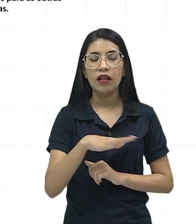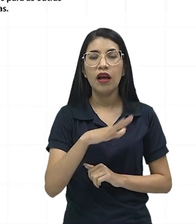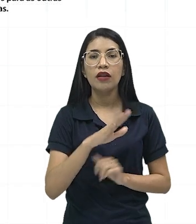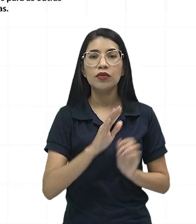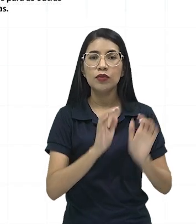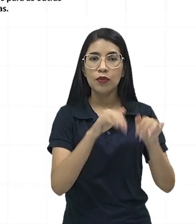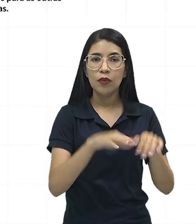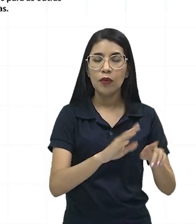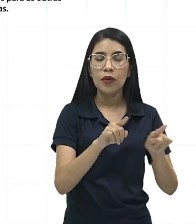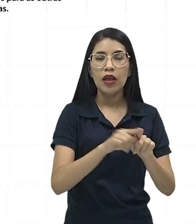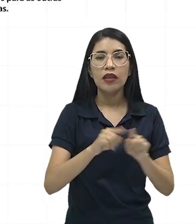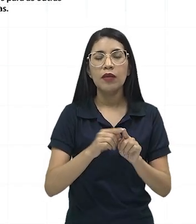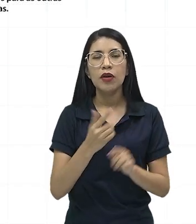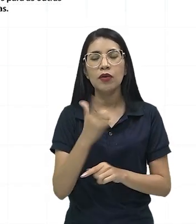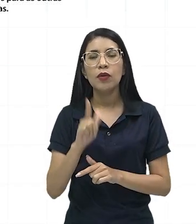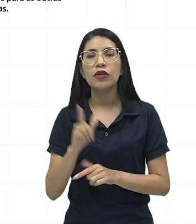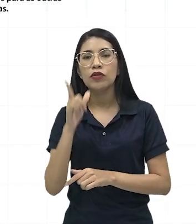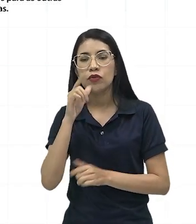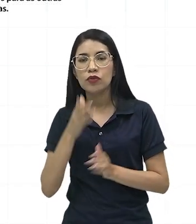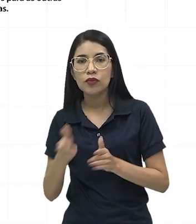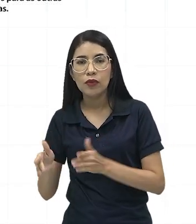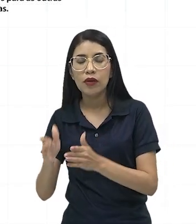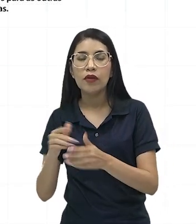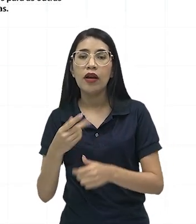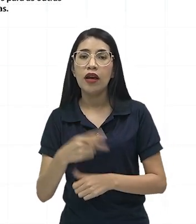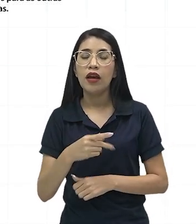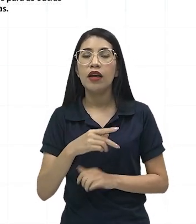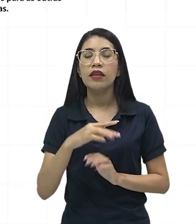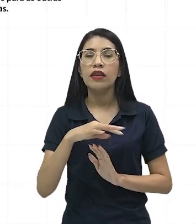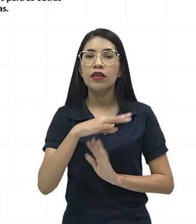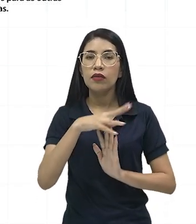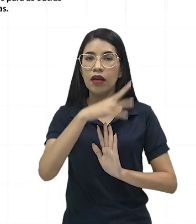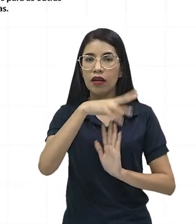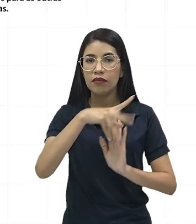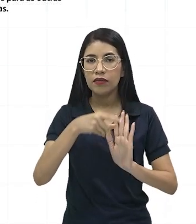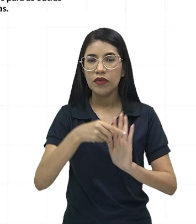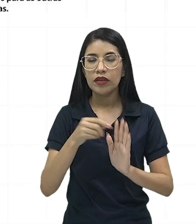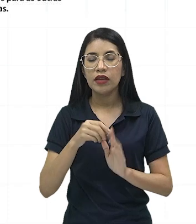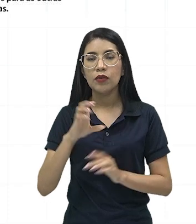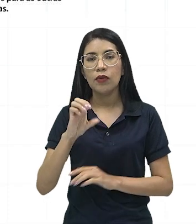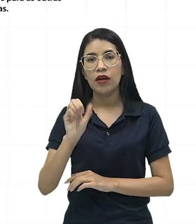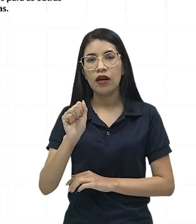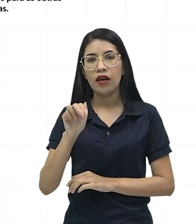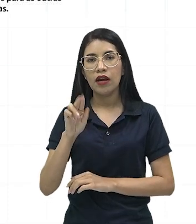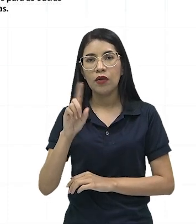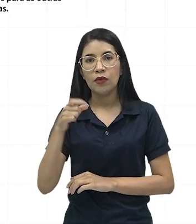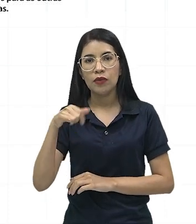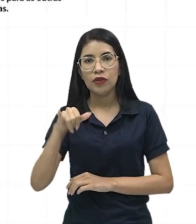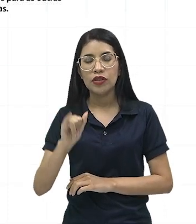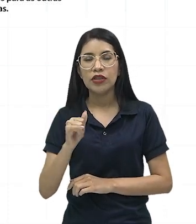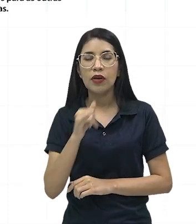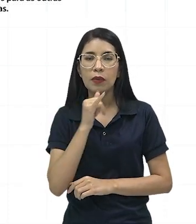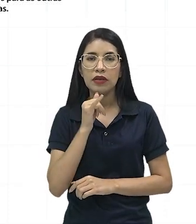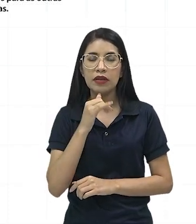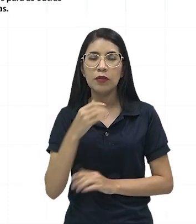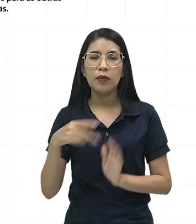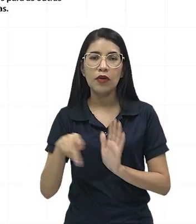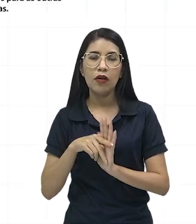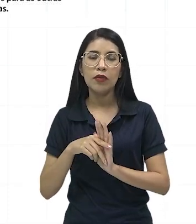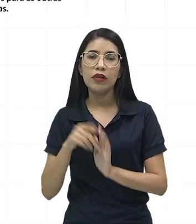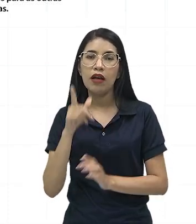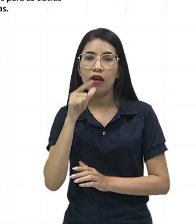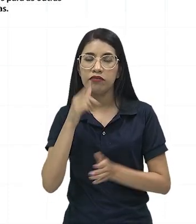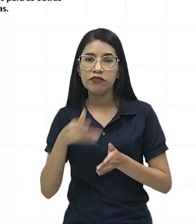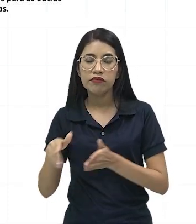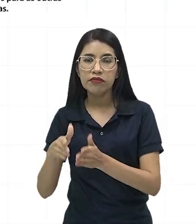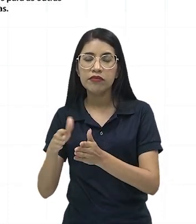nos rios. Aqui na região amazônica a gente tem o cauchi, que é um exemplo de esponja de água doce. E como é que é por dentro